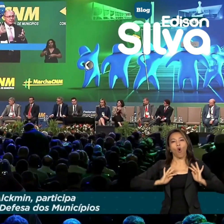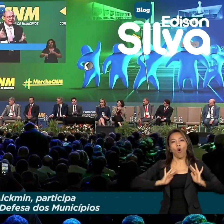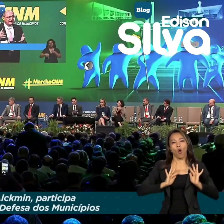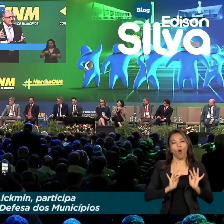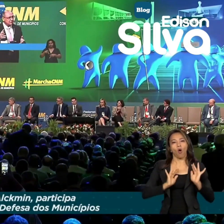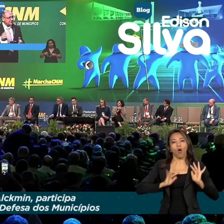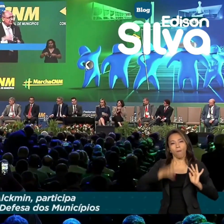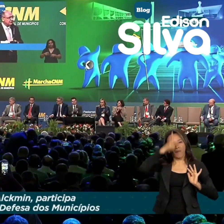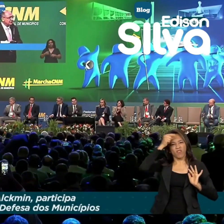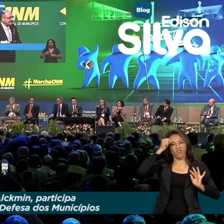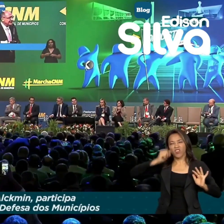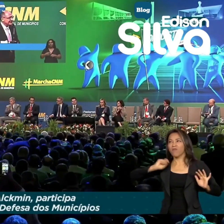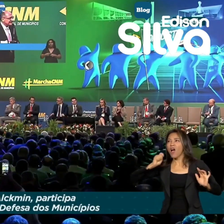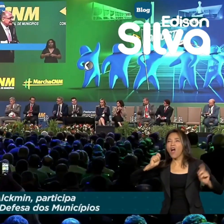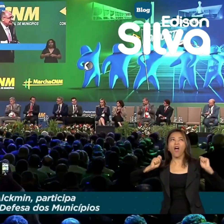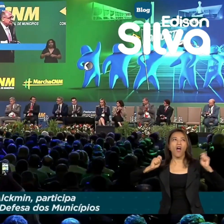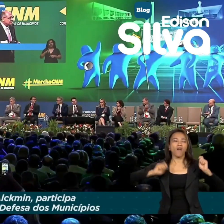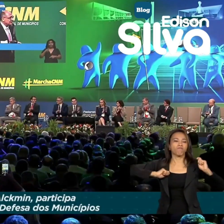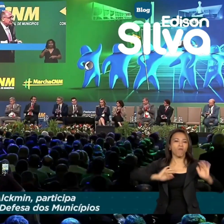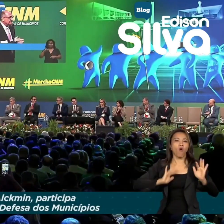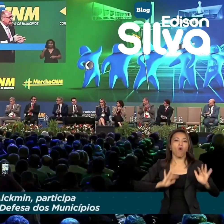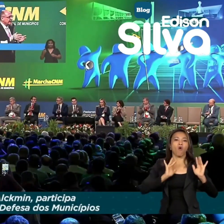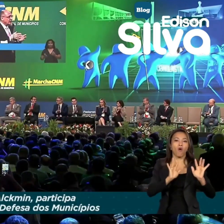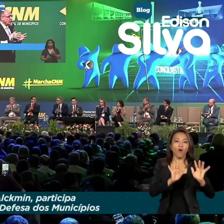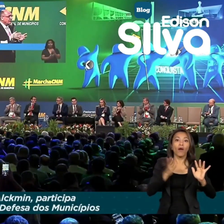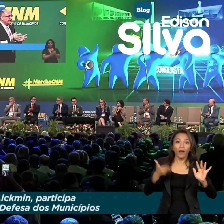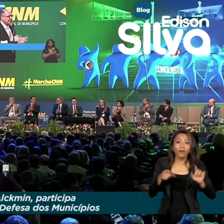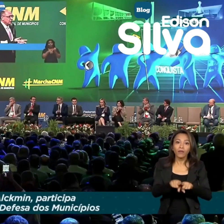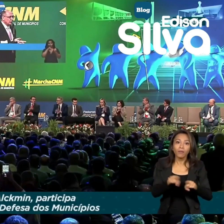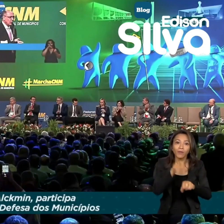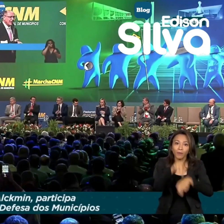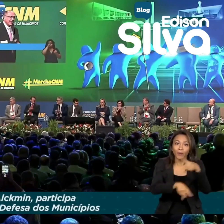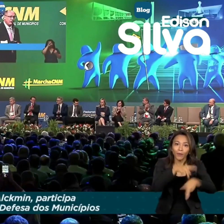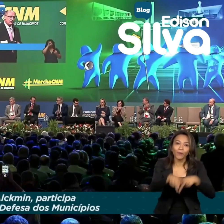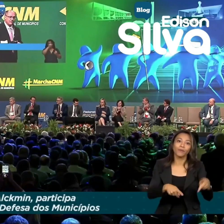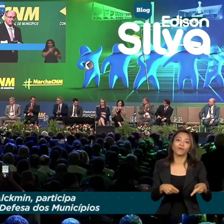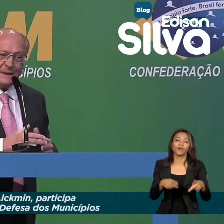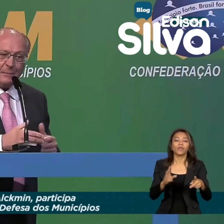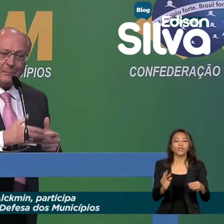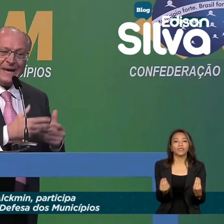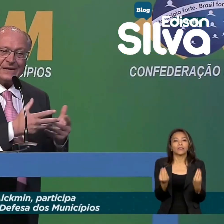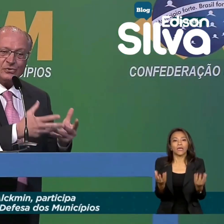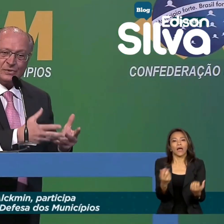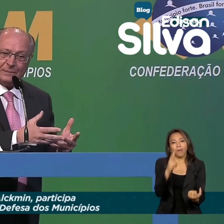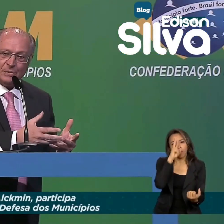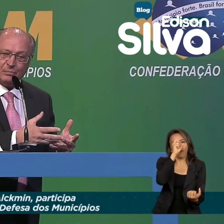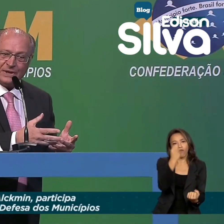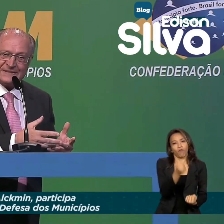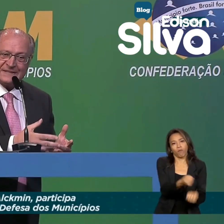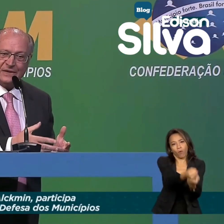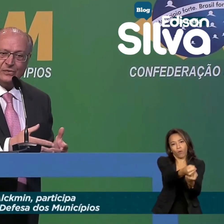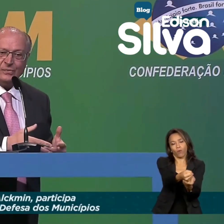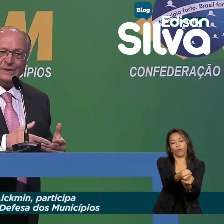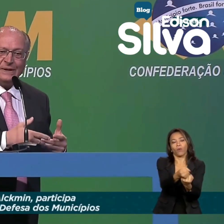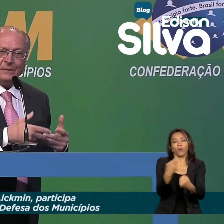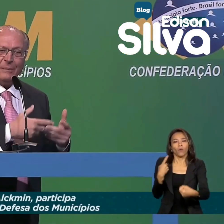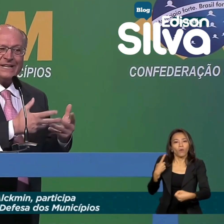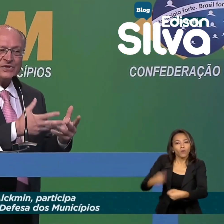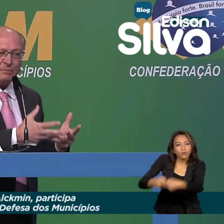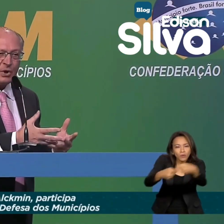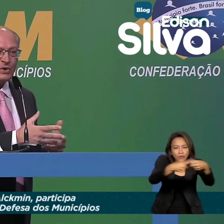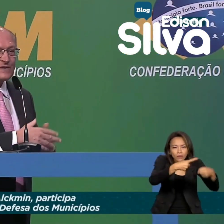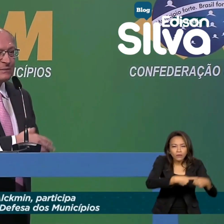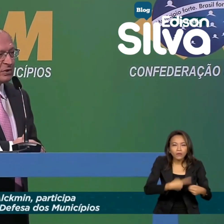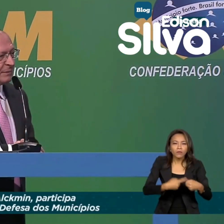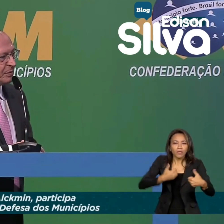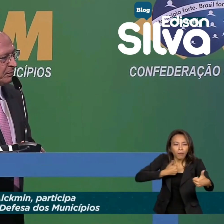quanto mais nós fortalecermos governo local, perto da população,